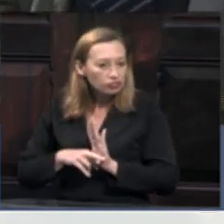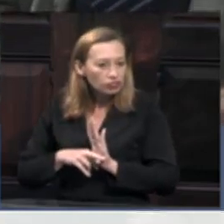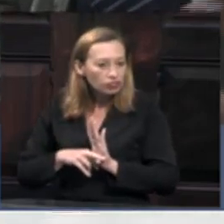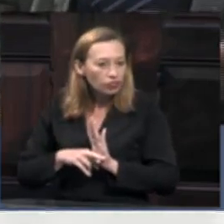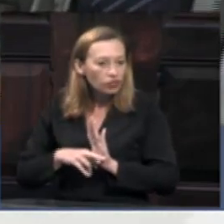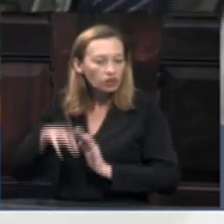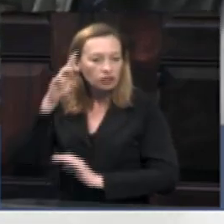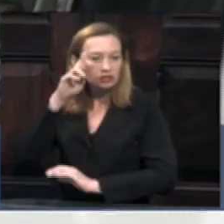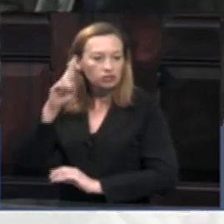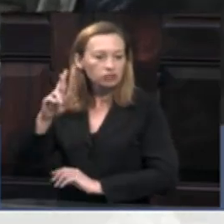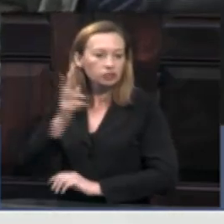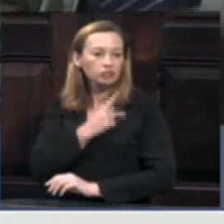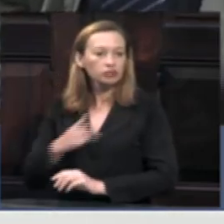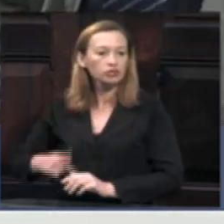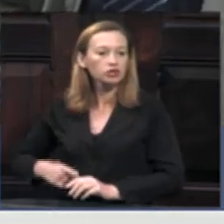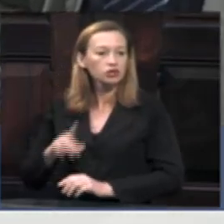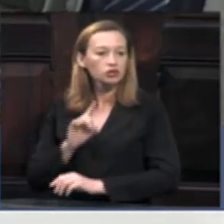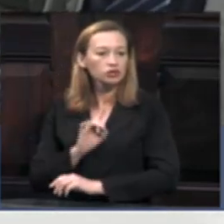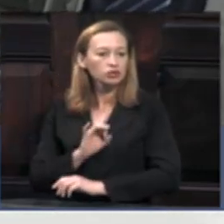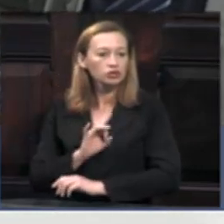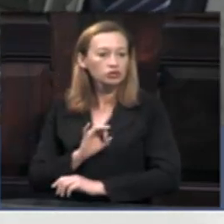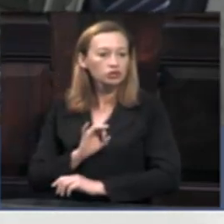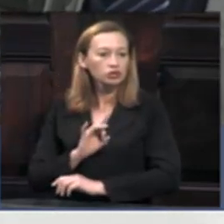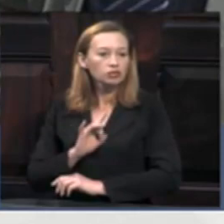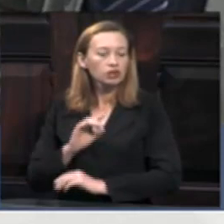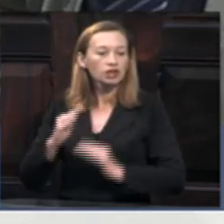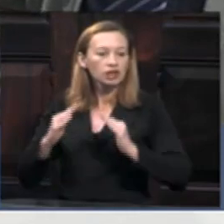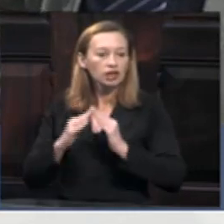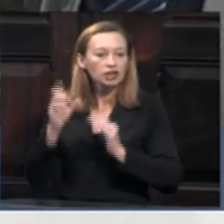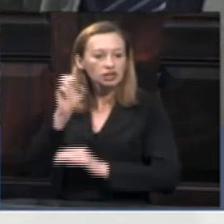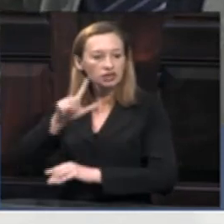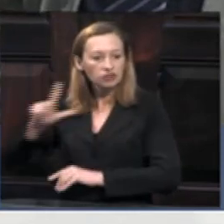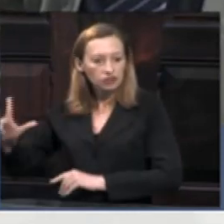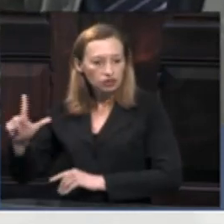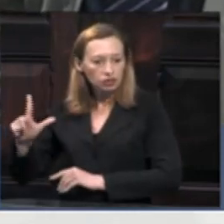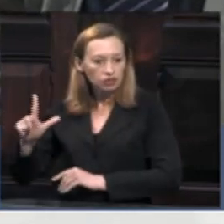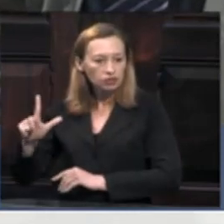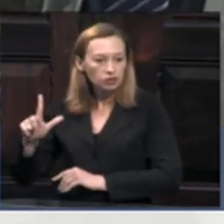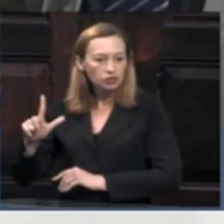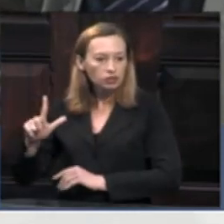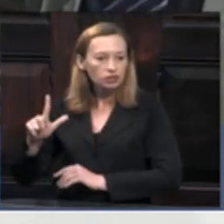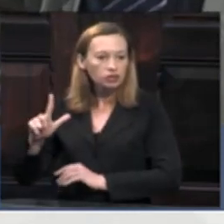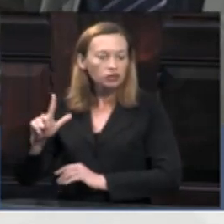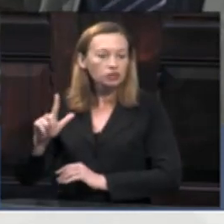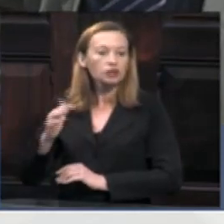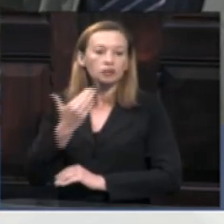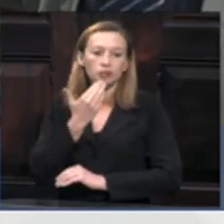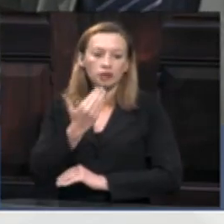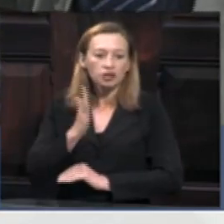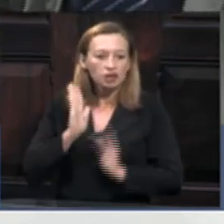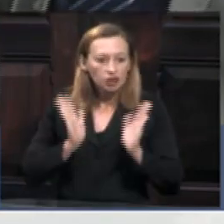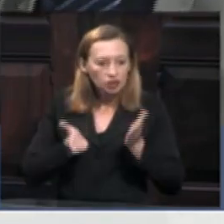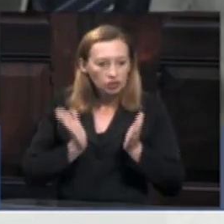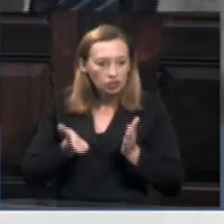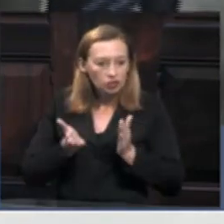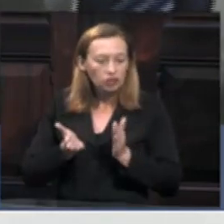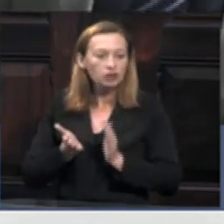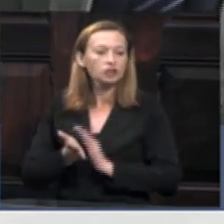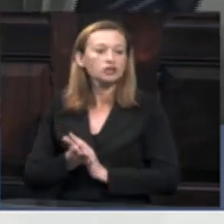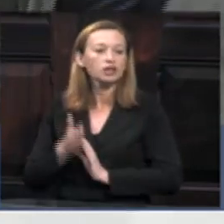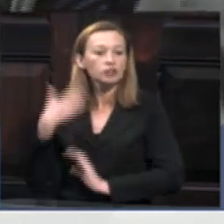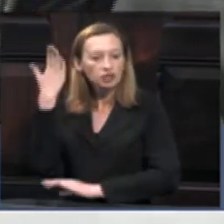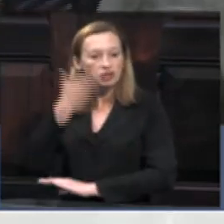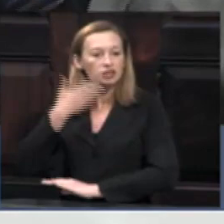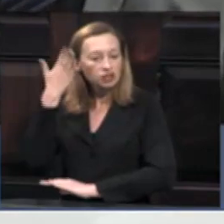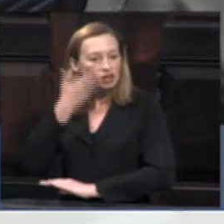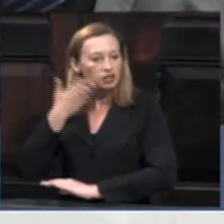Então, presidente, apenas para que a Casa Civil encaminhe ainda nessa legislatura a mensagem que